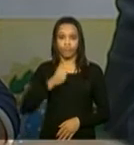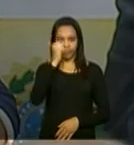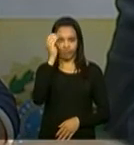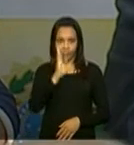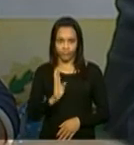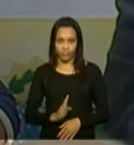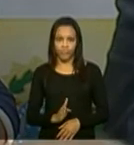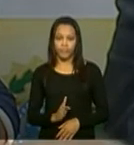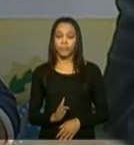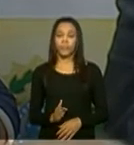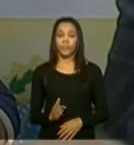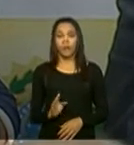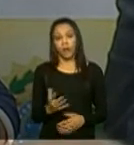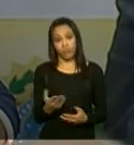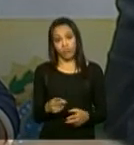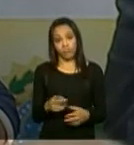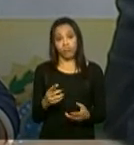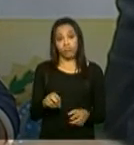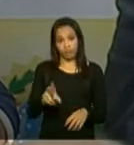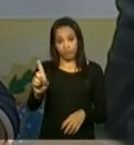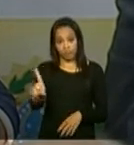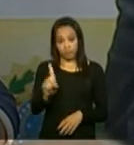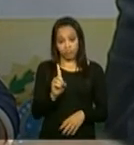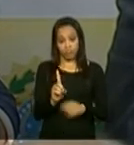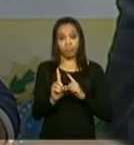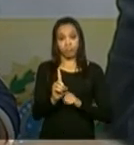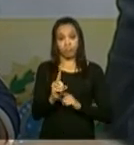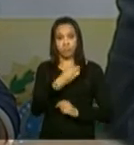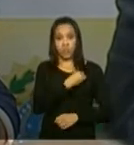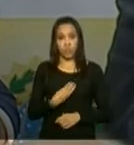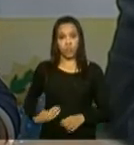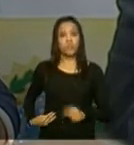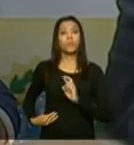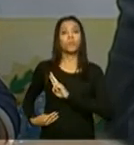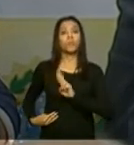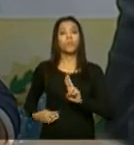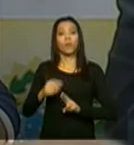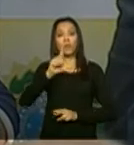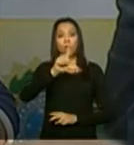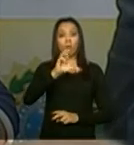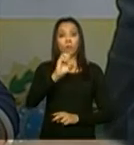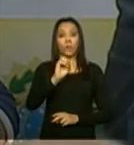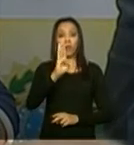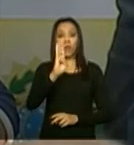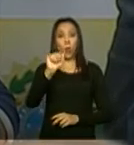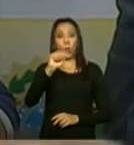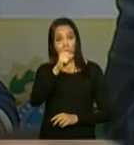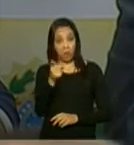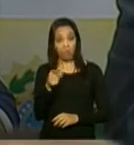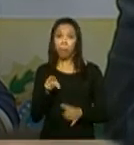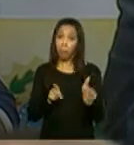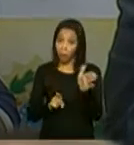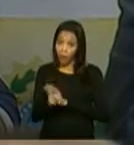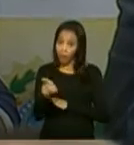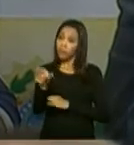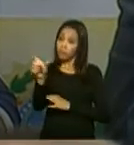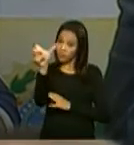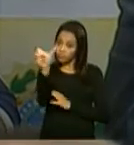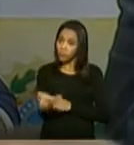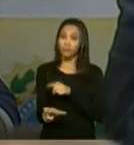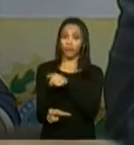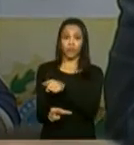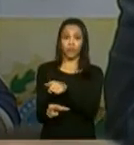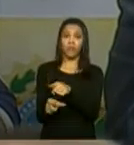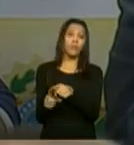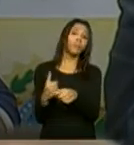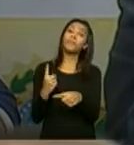a presença do ministro lobão seria interessante talvez perguntar a ele o que o trouxe à